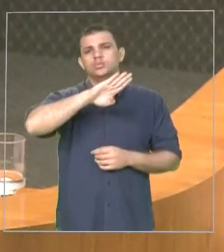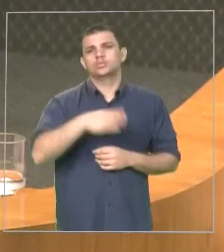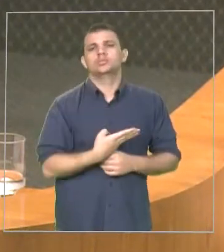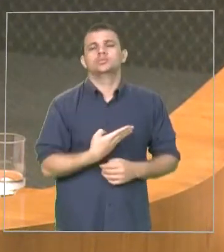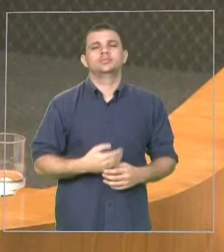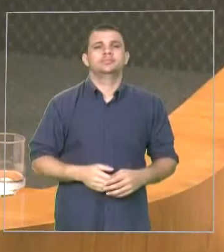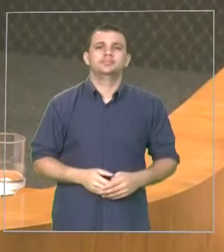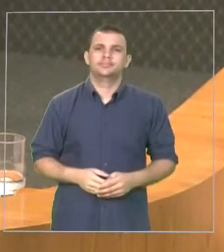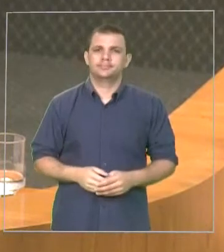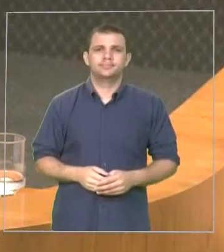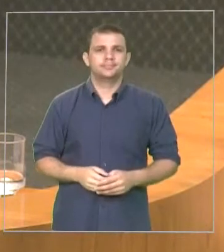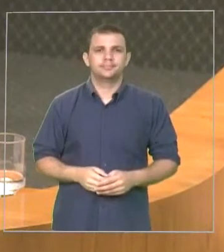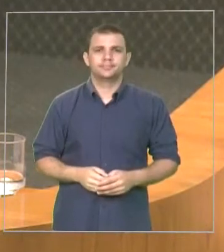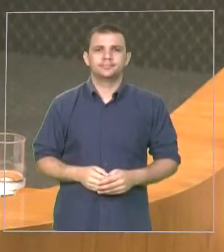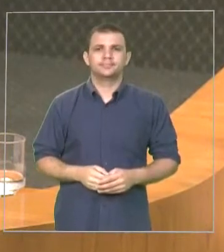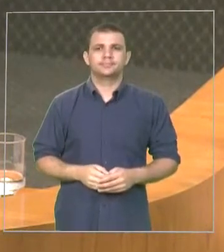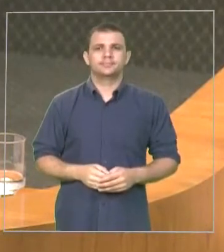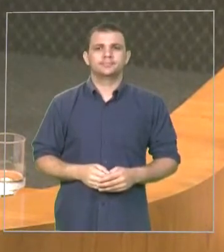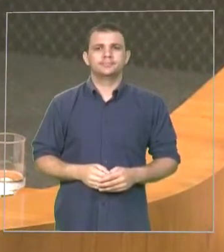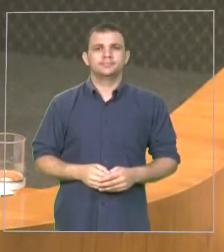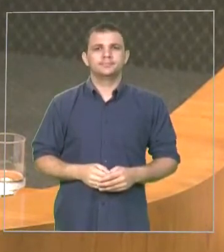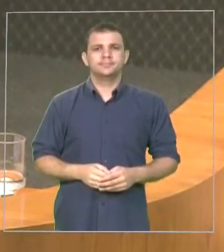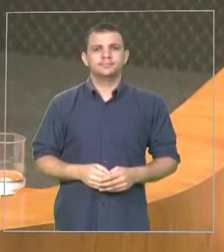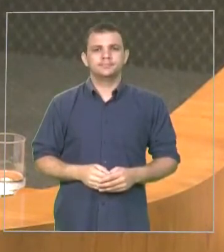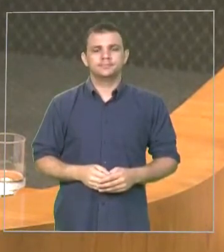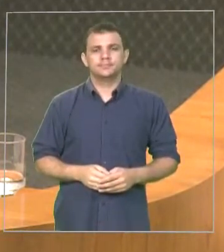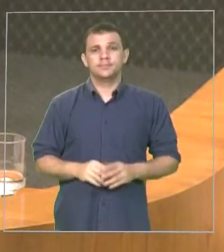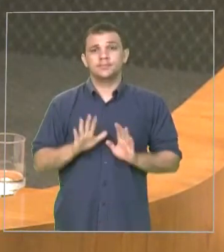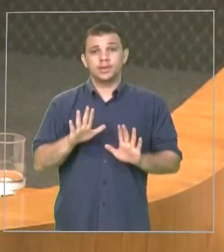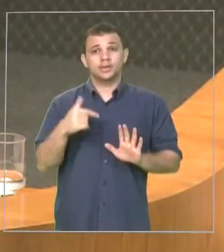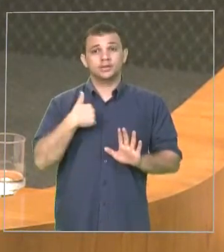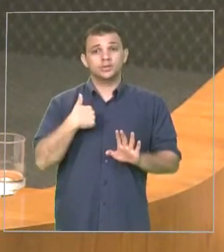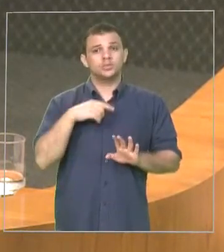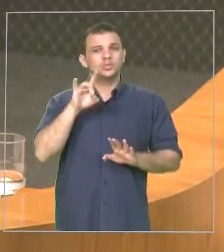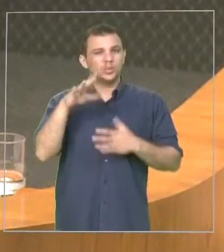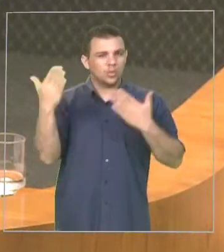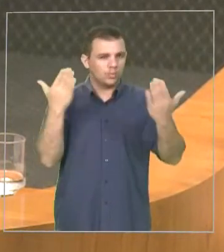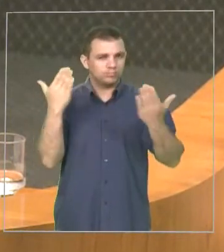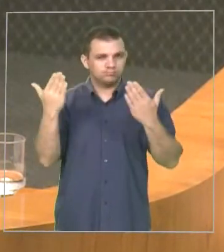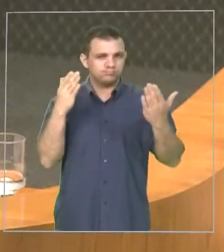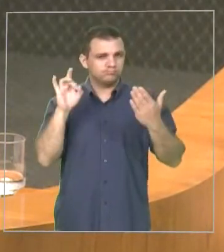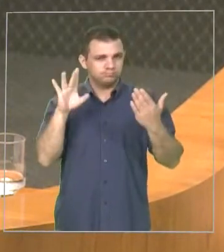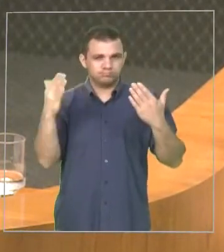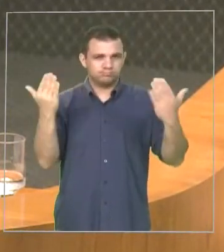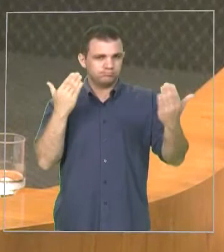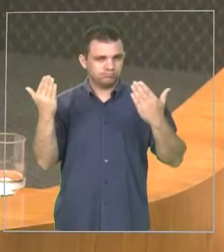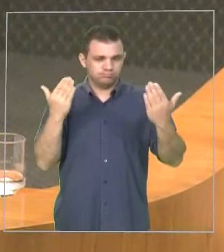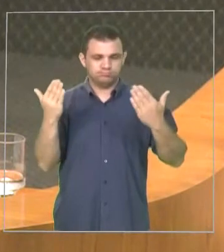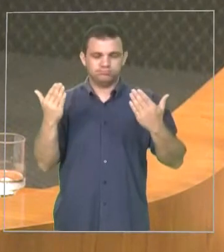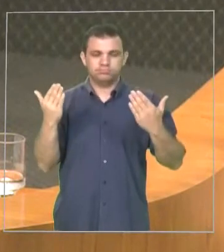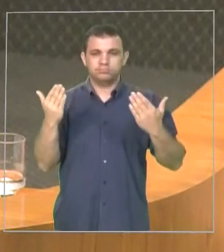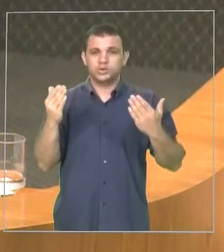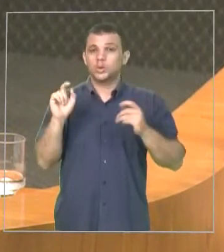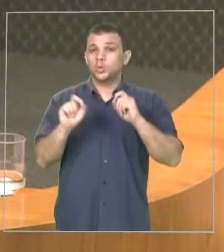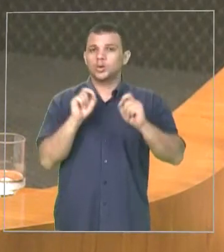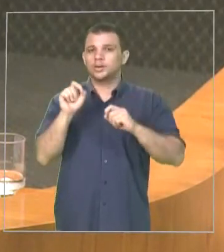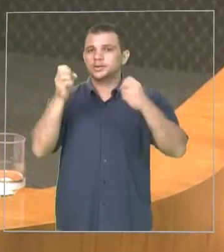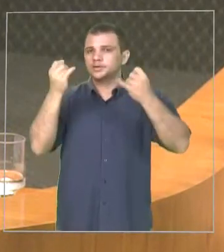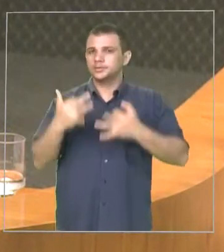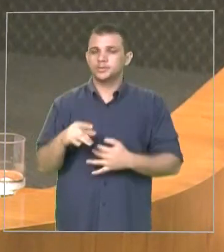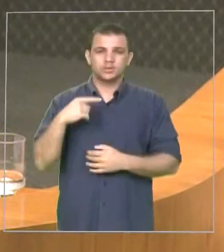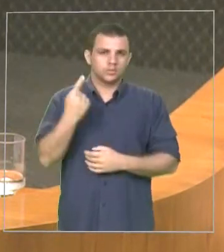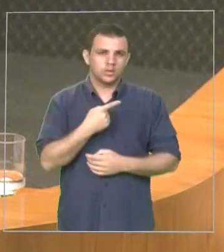Aqui estou fazendo apenas uma comparação. para dizer que nós não usamos esse tipo